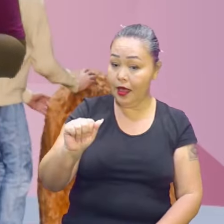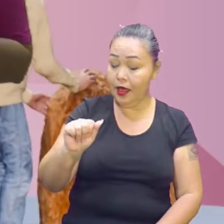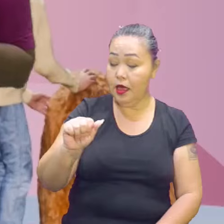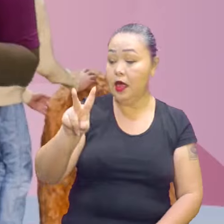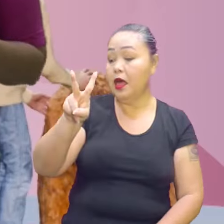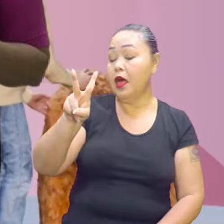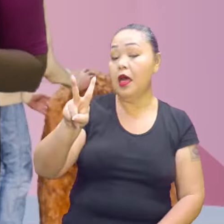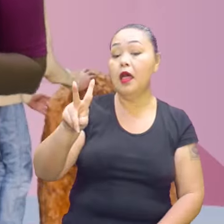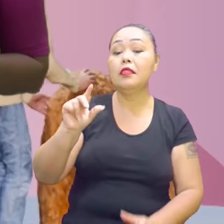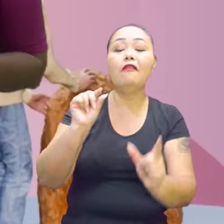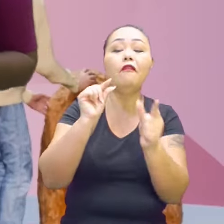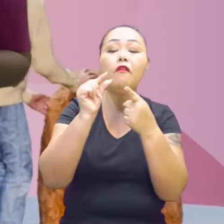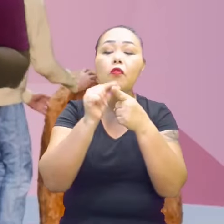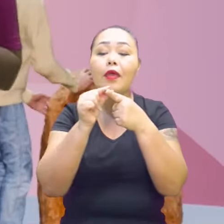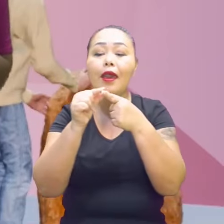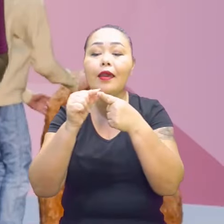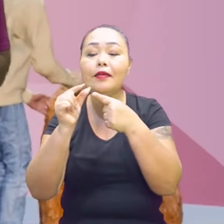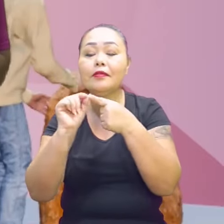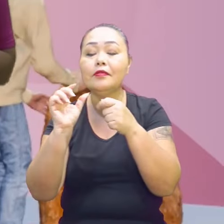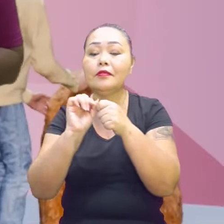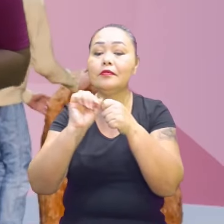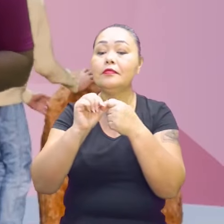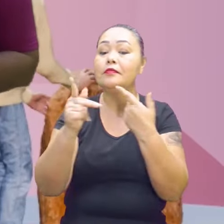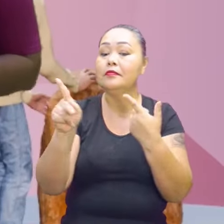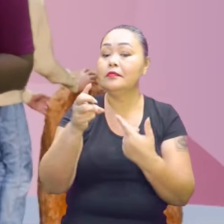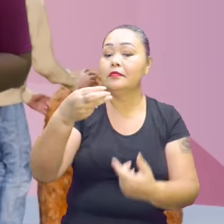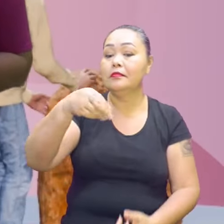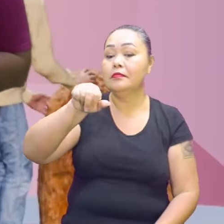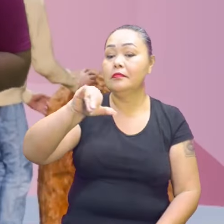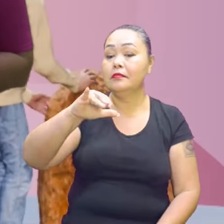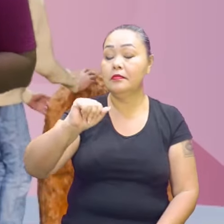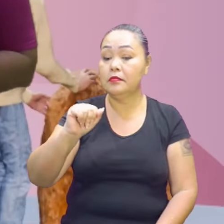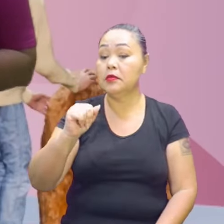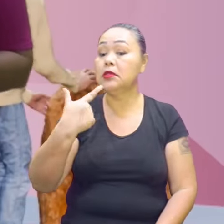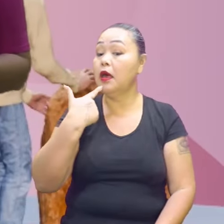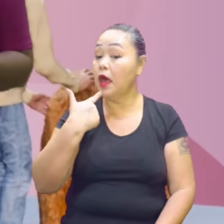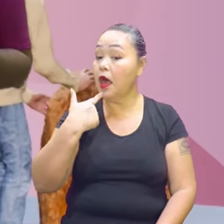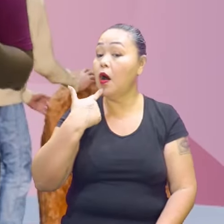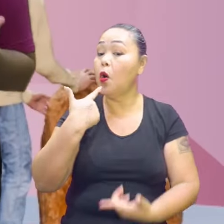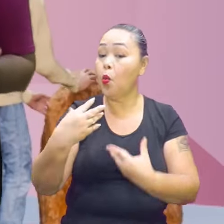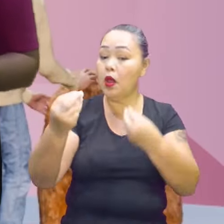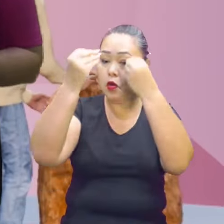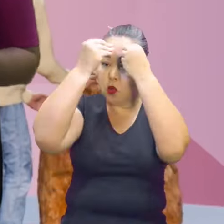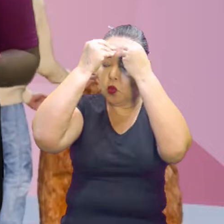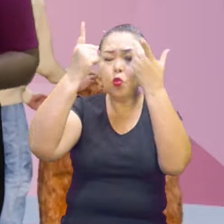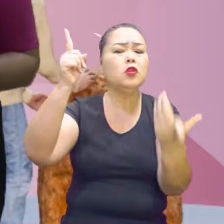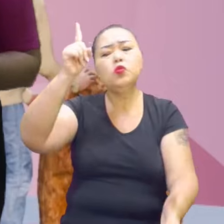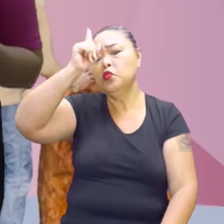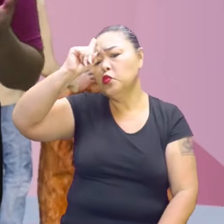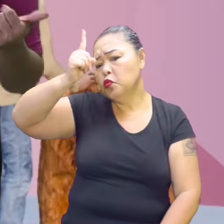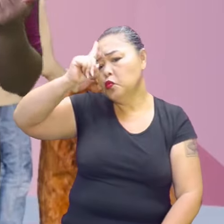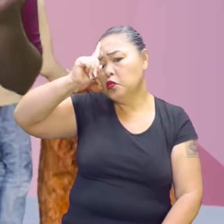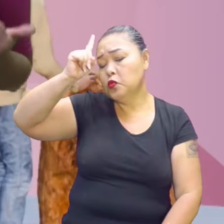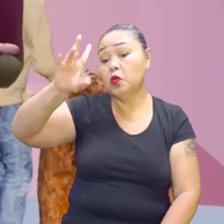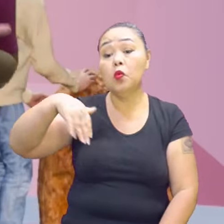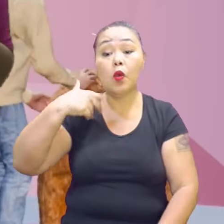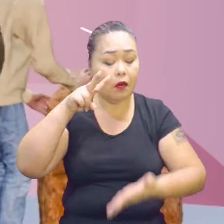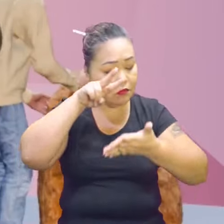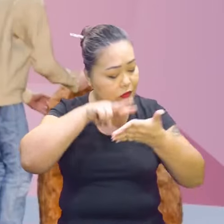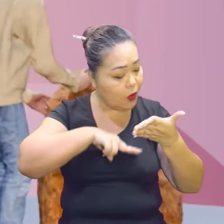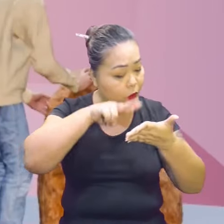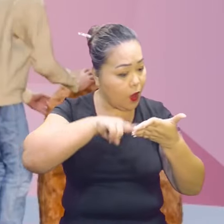da fonética, né? Isso. Quando a professora Márcia fala em linguagem coloquial, essa é a nossa linguagem do dia a dia. Quando foi